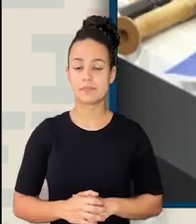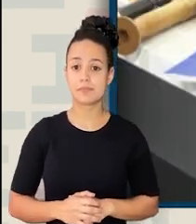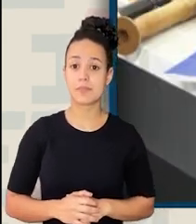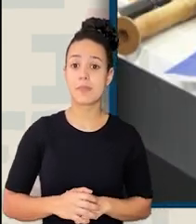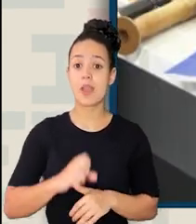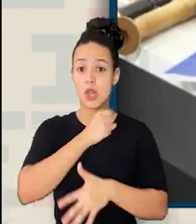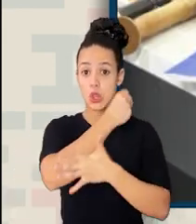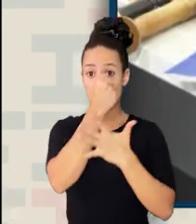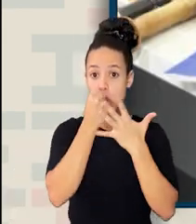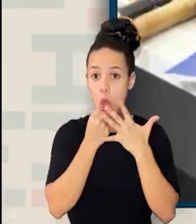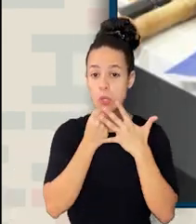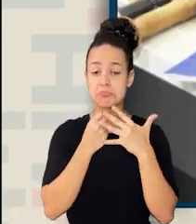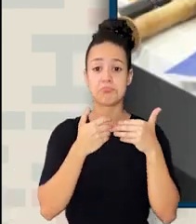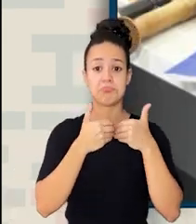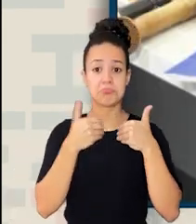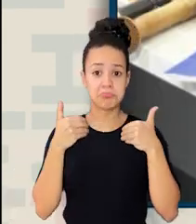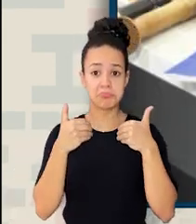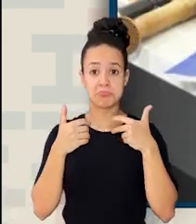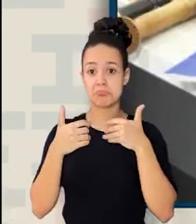cada nota separadinha,